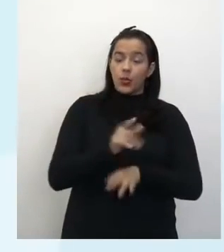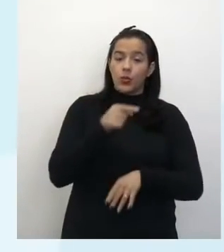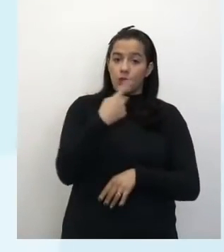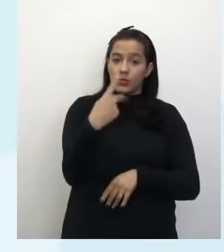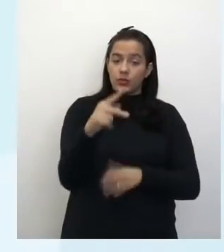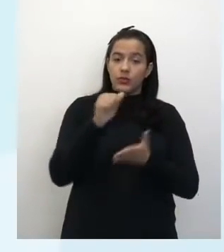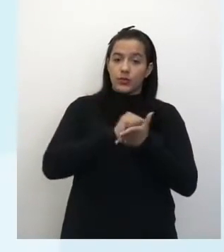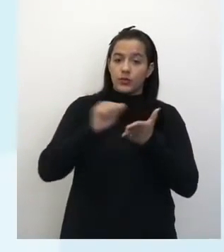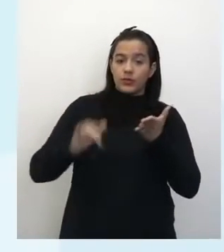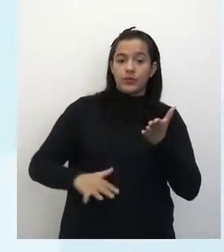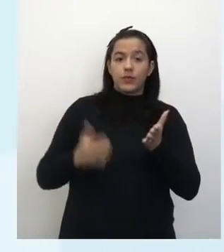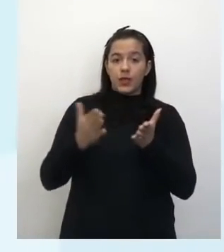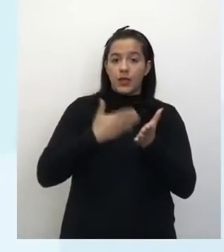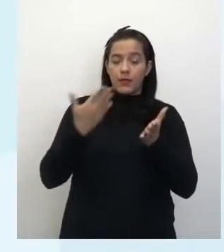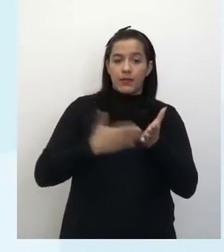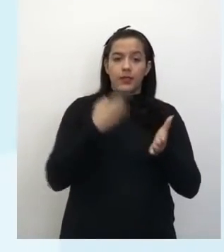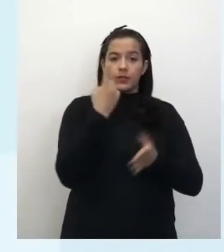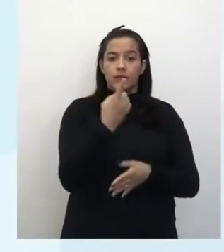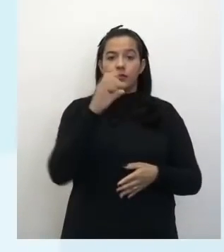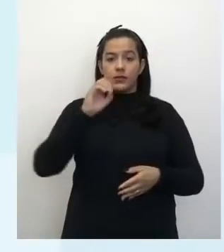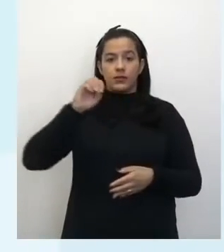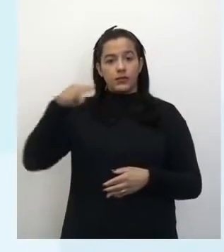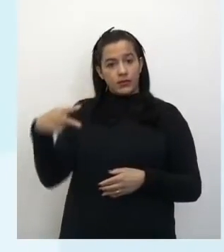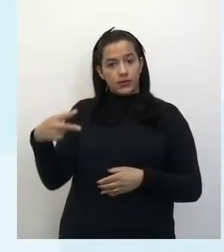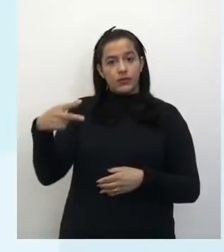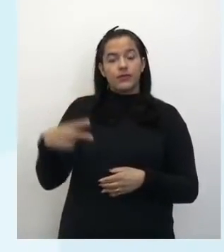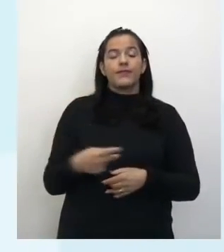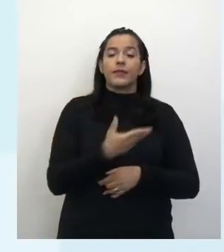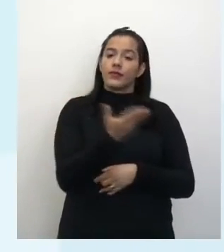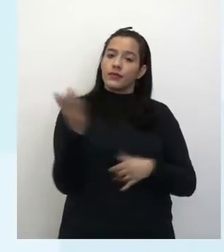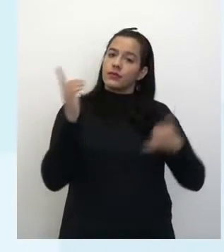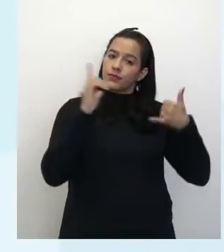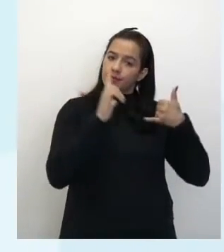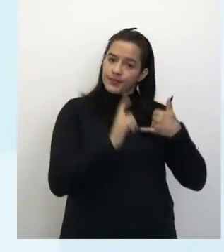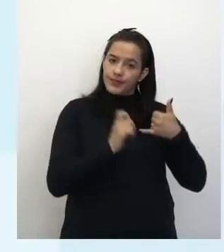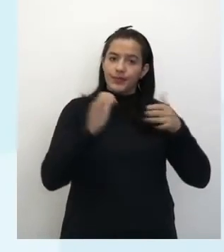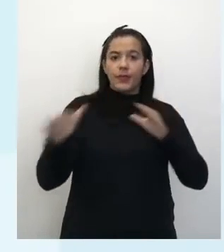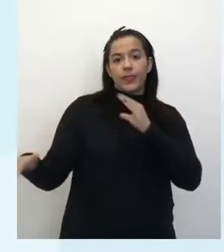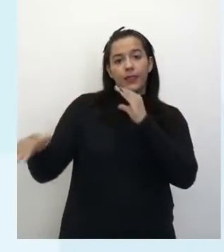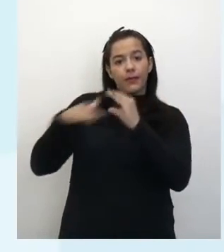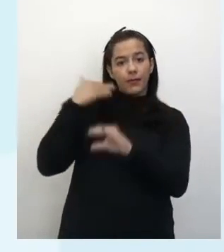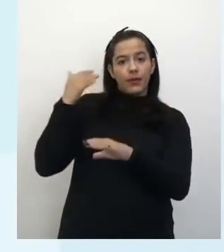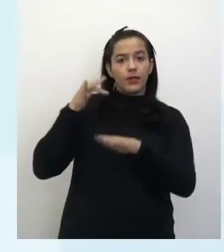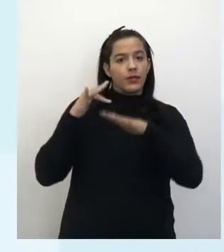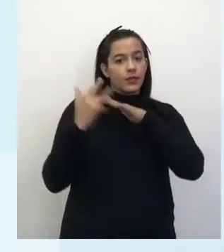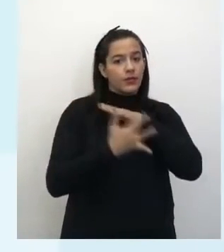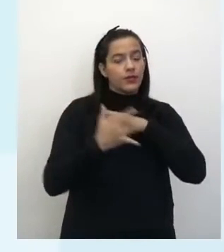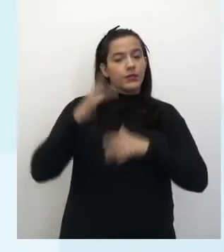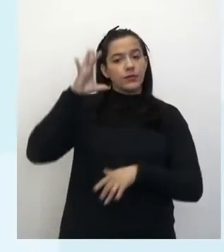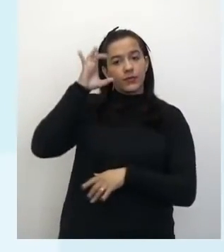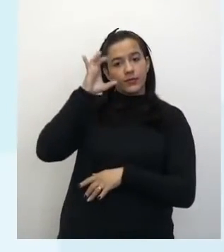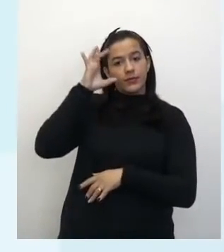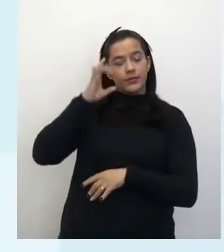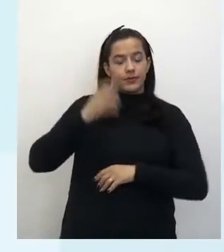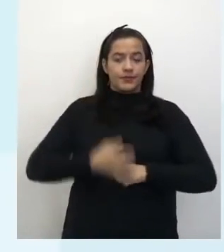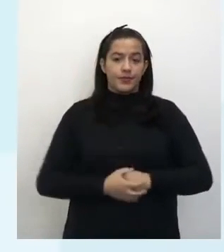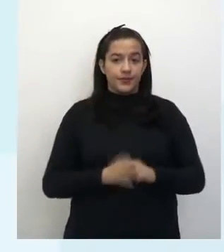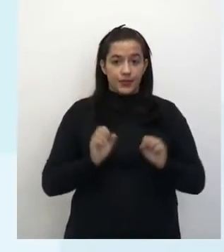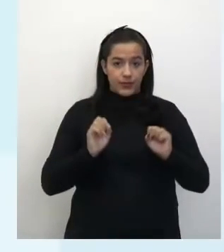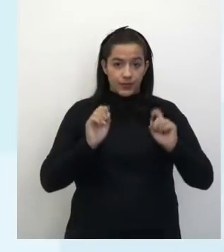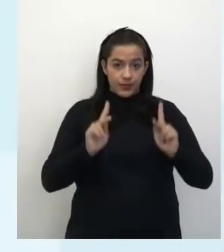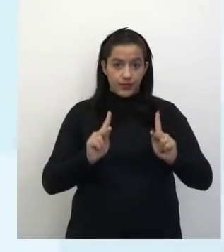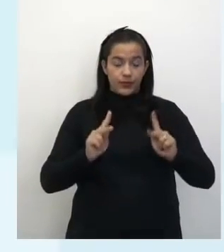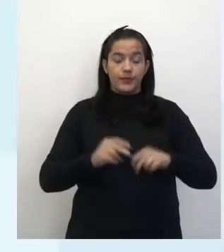na página 102, lá do caderno. Tira uma fotinha, manda lá na rede social, @pro.tony com